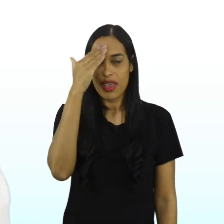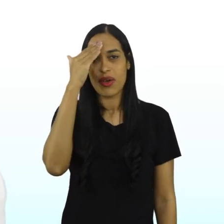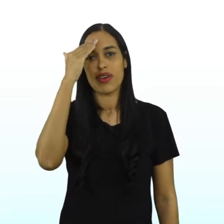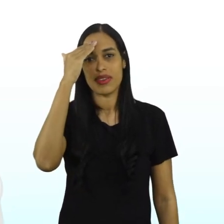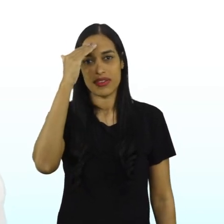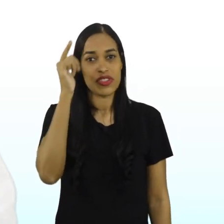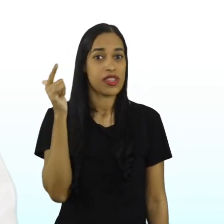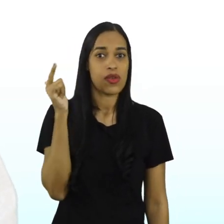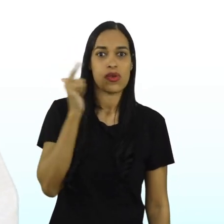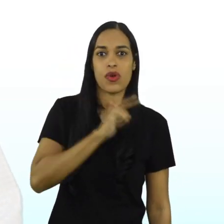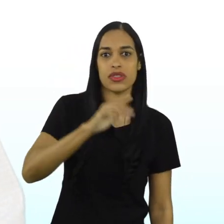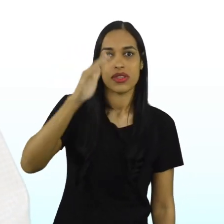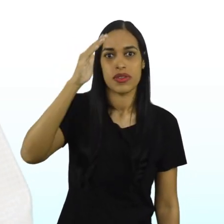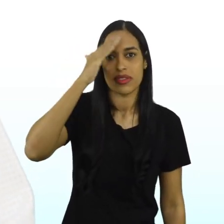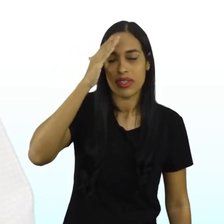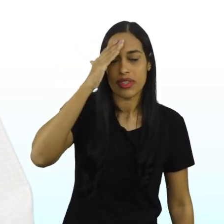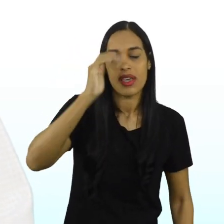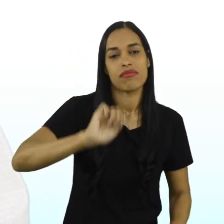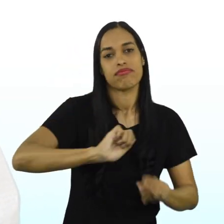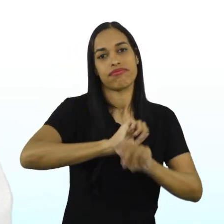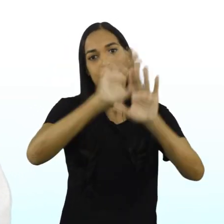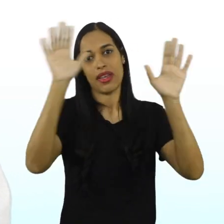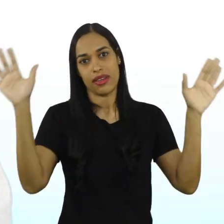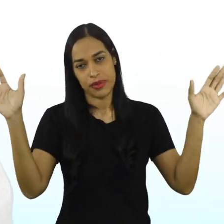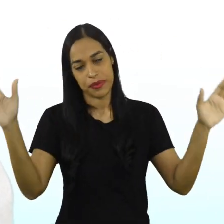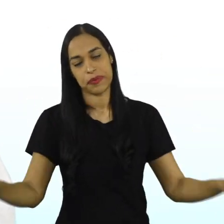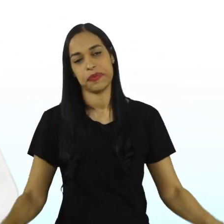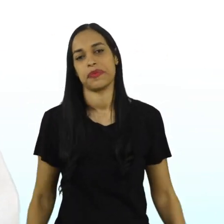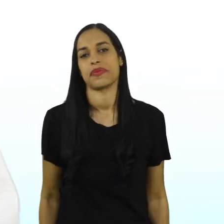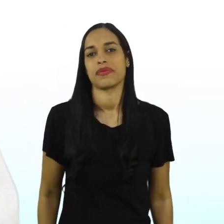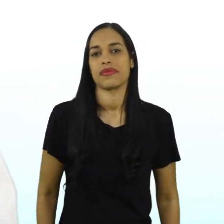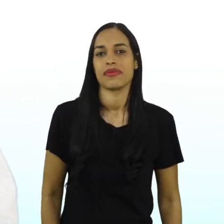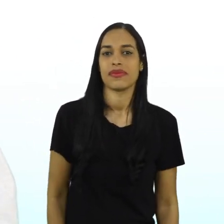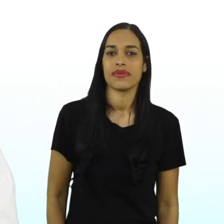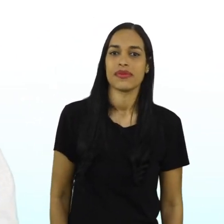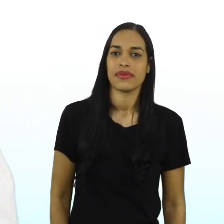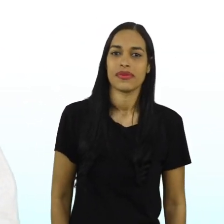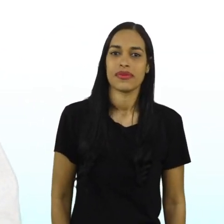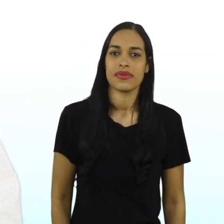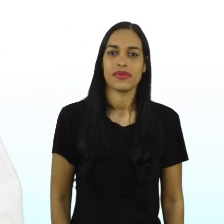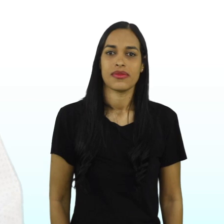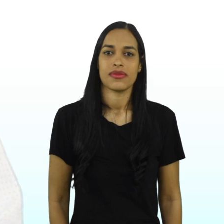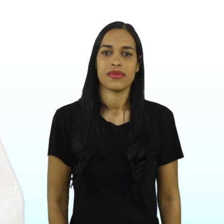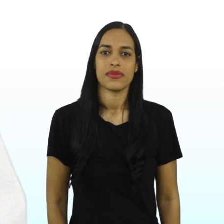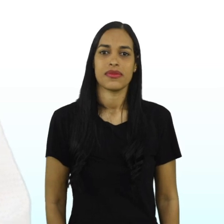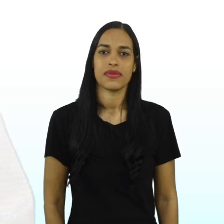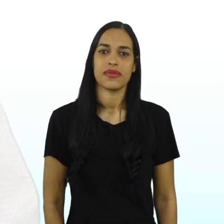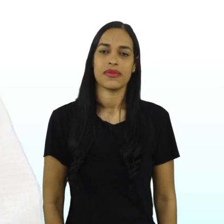entendeu, você conseguiu entender, compreender. Então, ó, existem também,